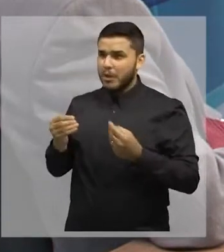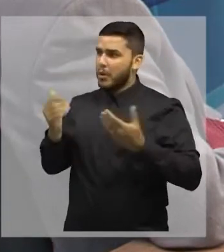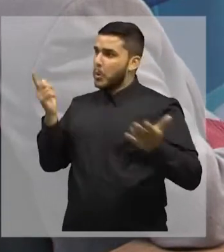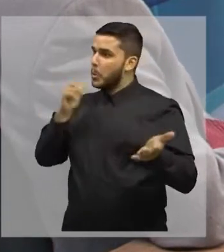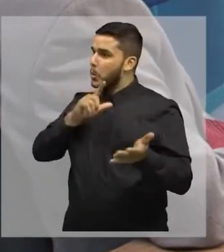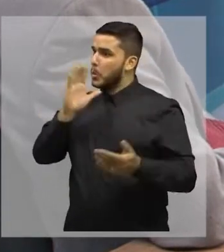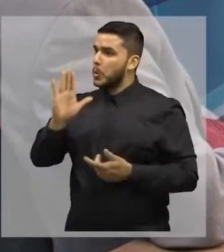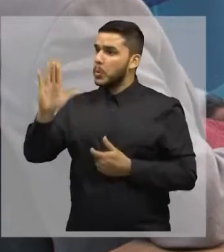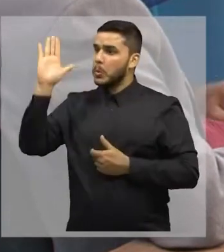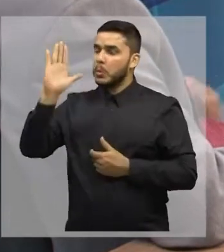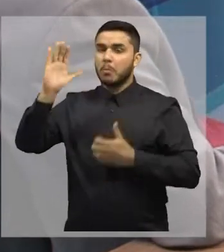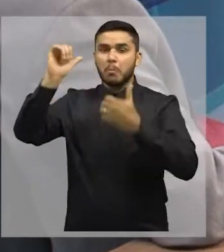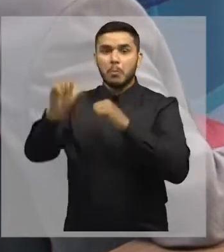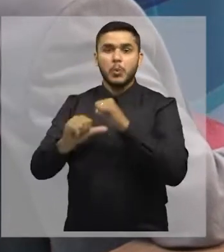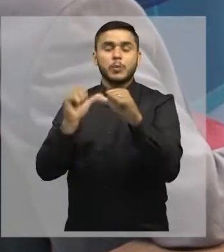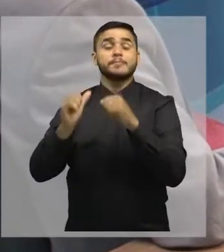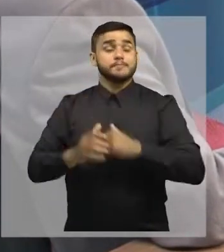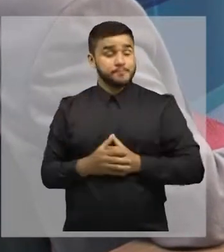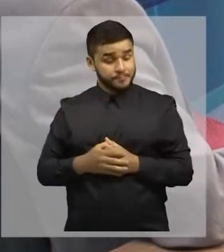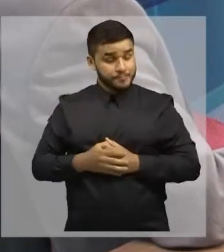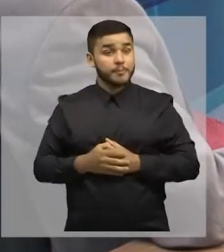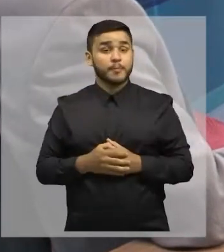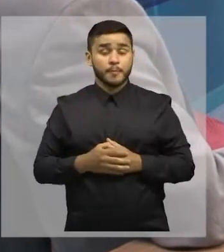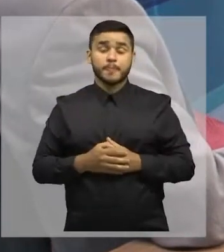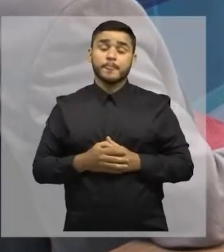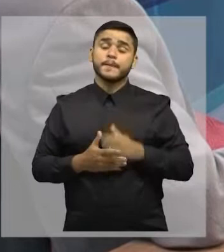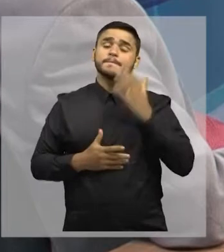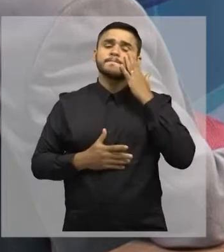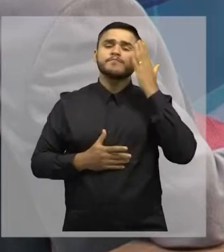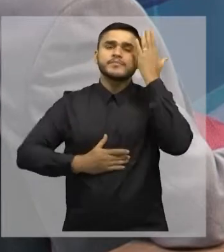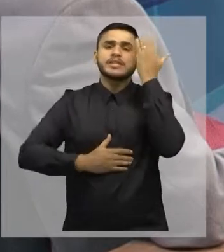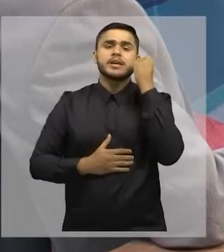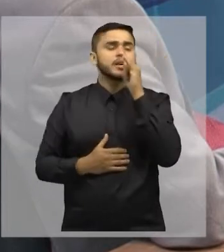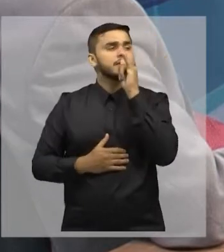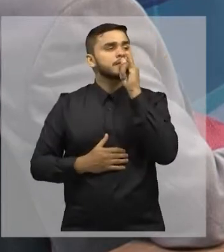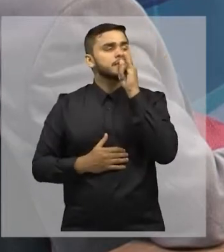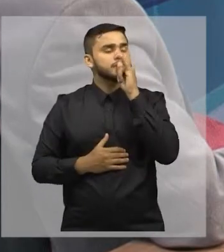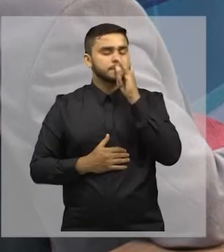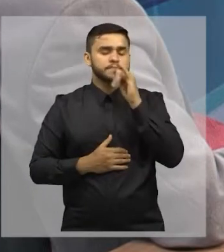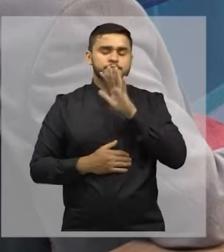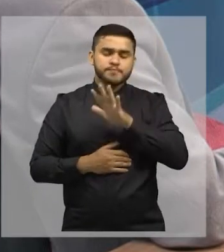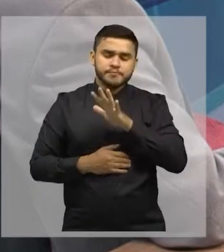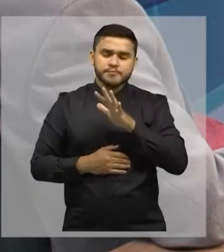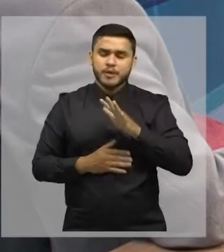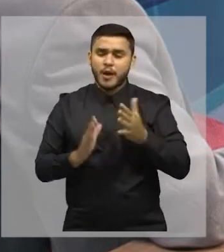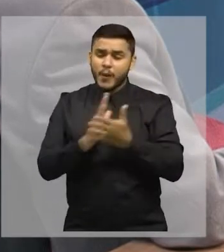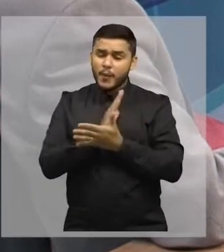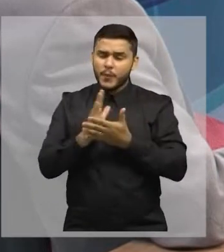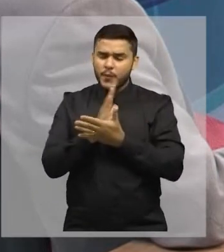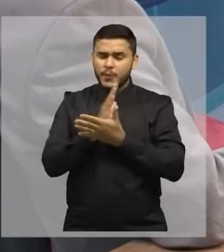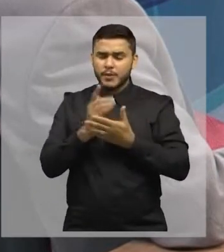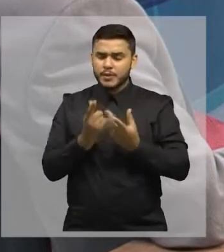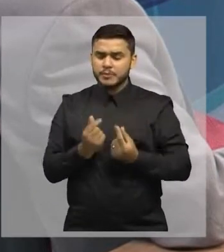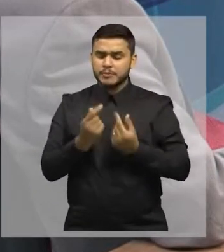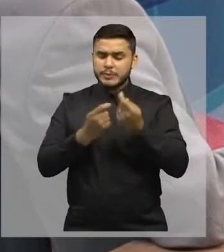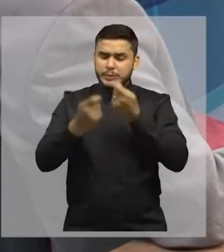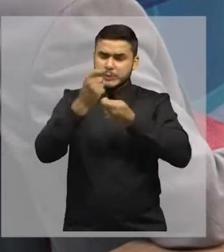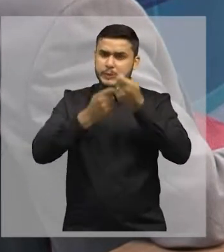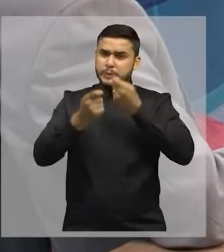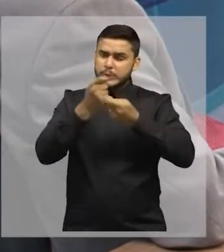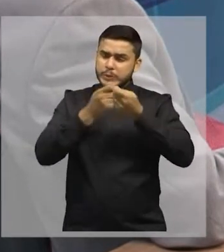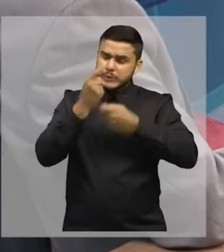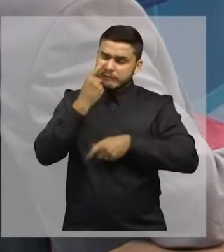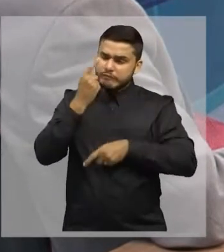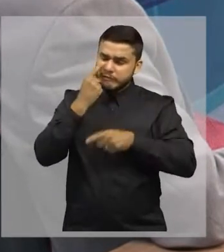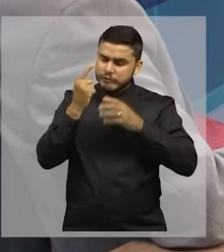muito contrário dessa expectativa. O que me chama a atenção é que, às vezes, a gente ainda vê analistas econômicos apontando com